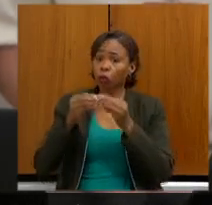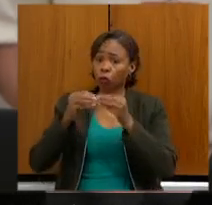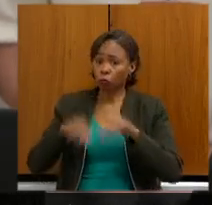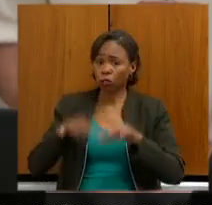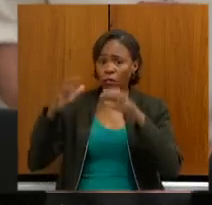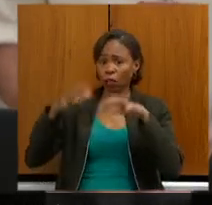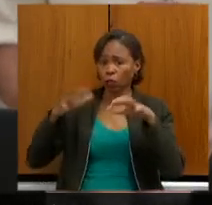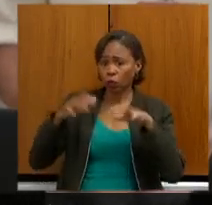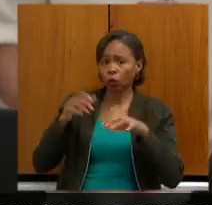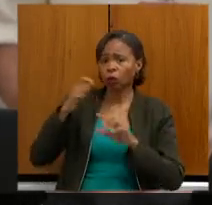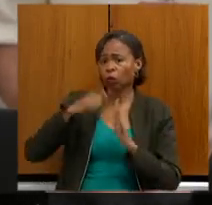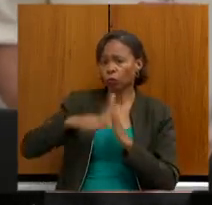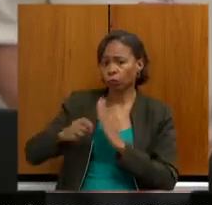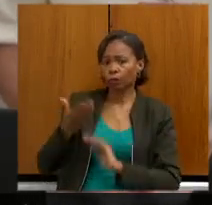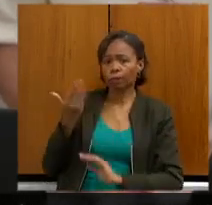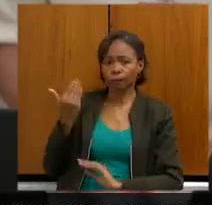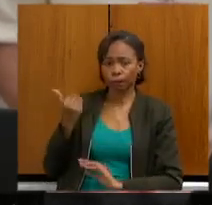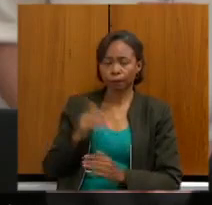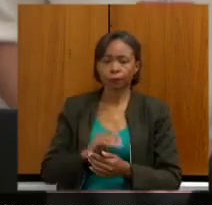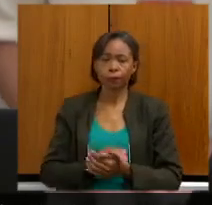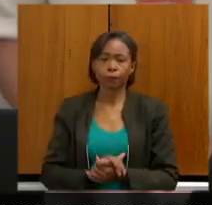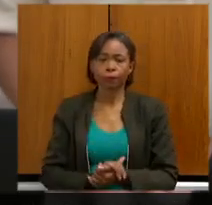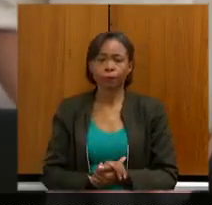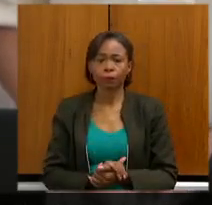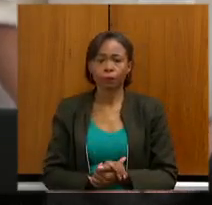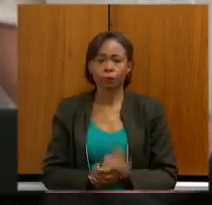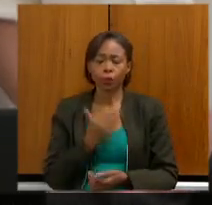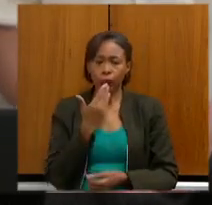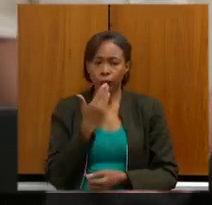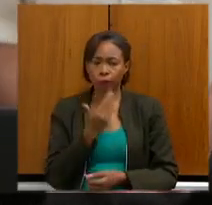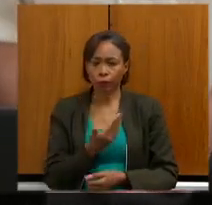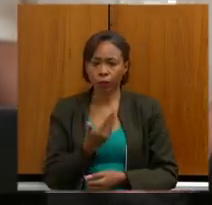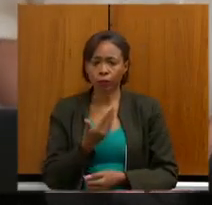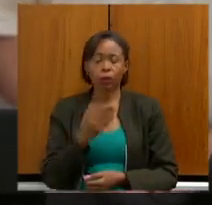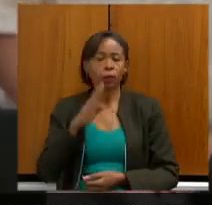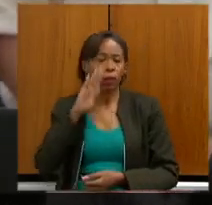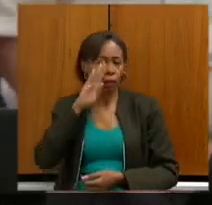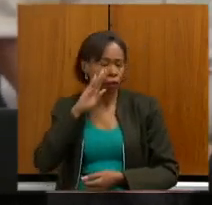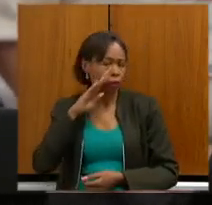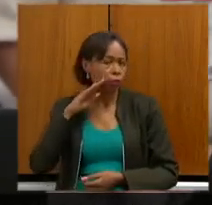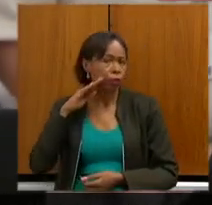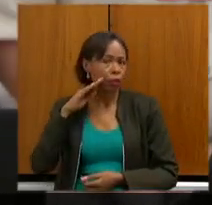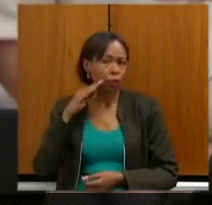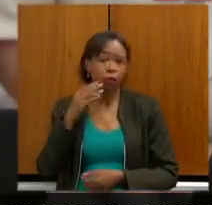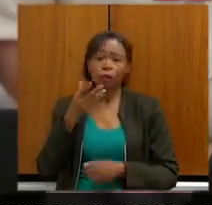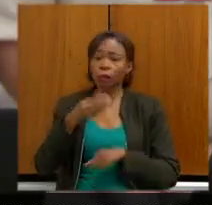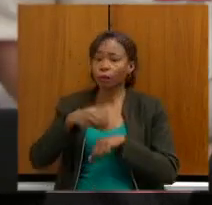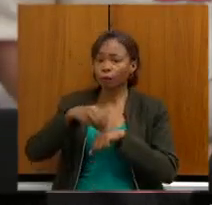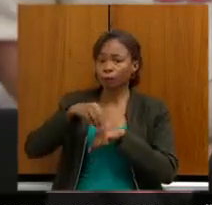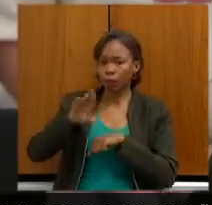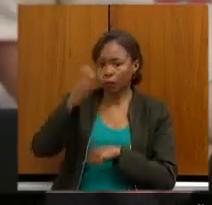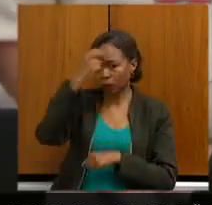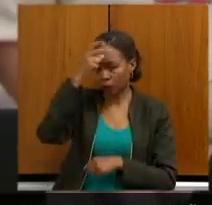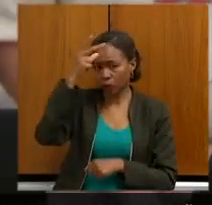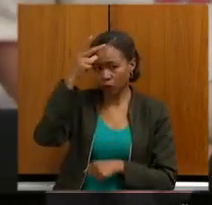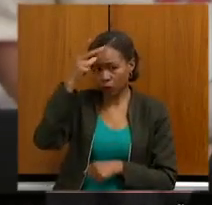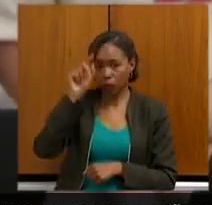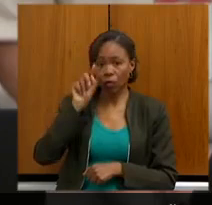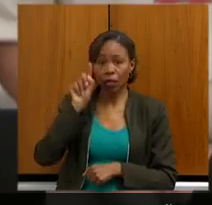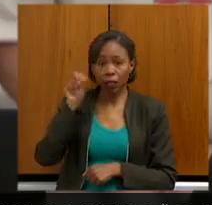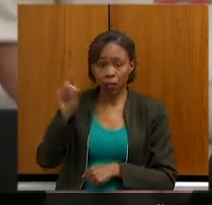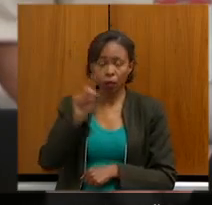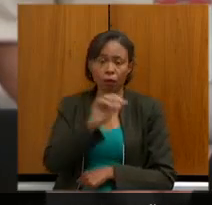meses o requerimento da deputada Beatriz Cerqueira que seja encaminhado à Prefeitura Municipal do